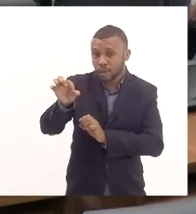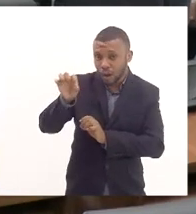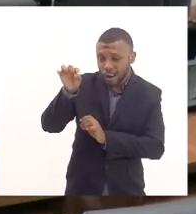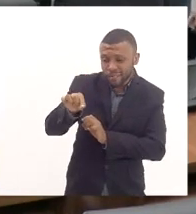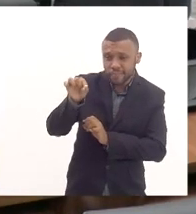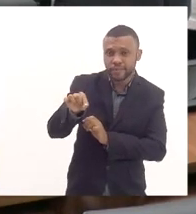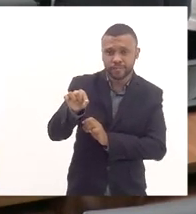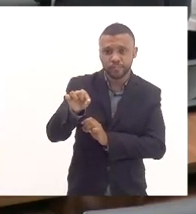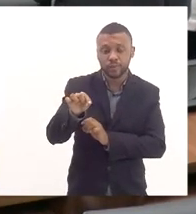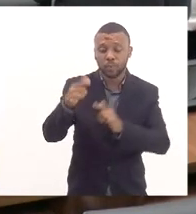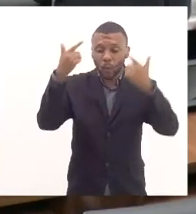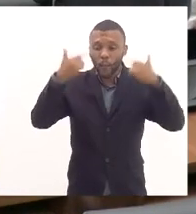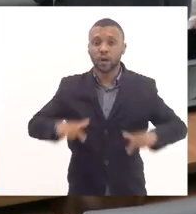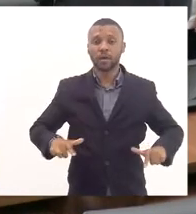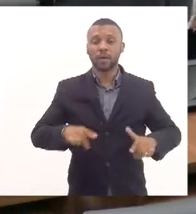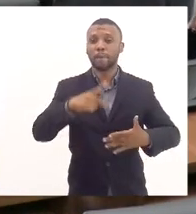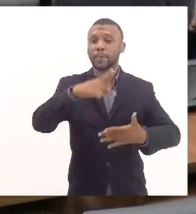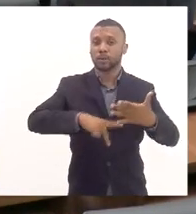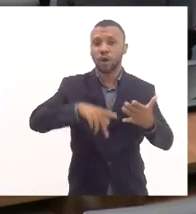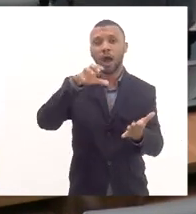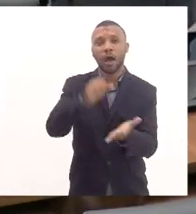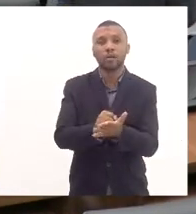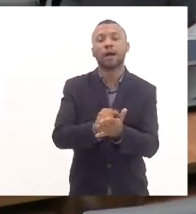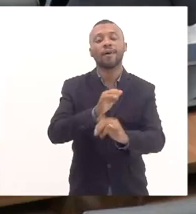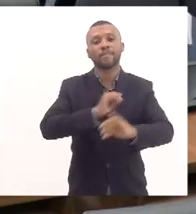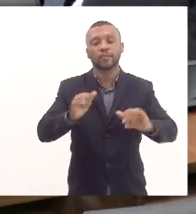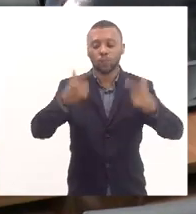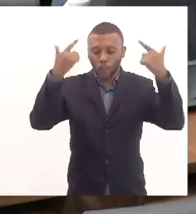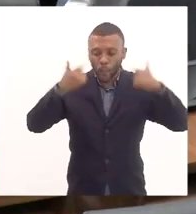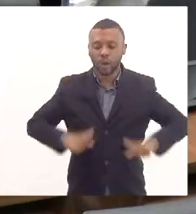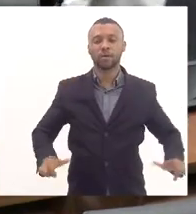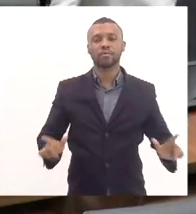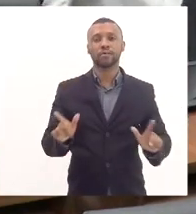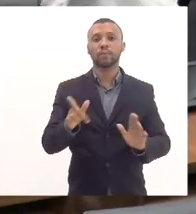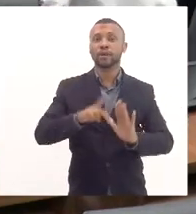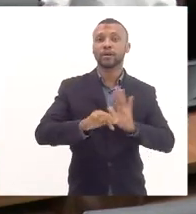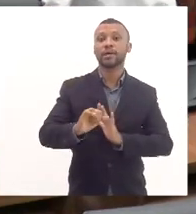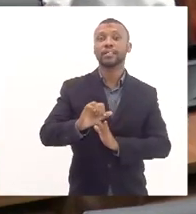de dois mil e extensão pessoal 1017 a